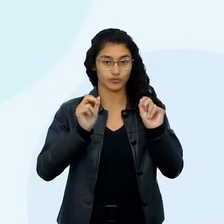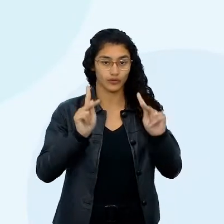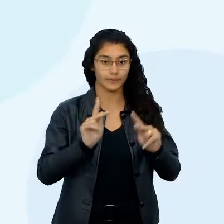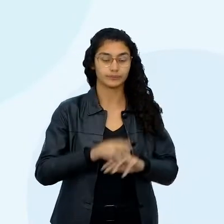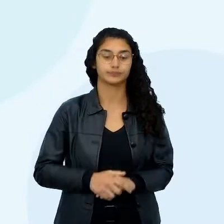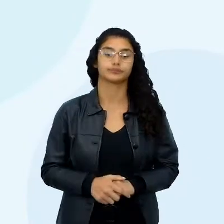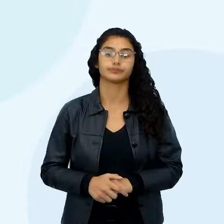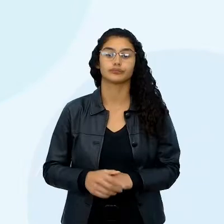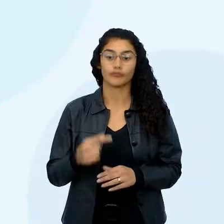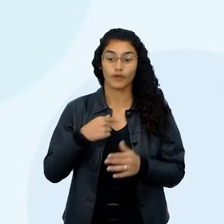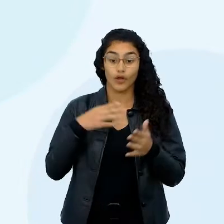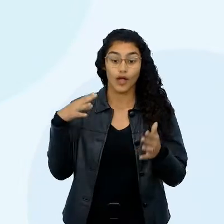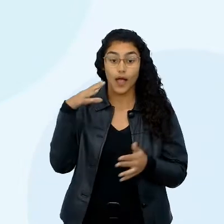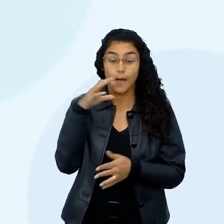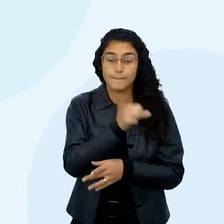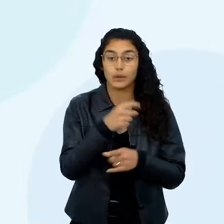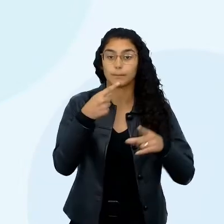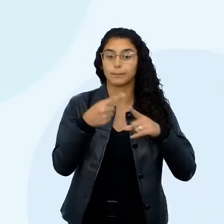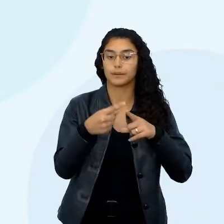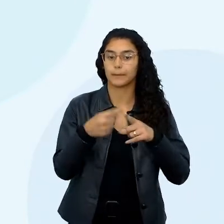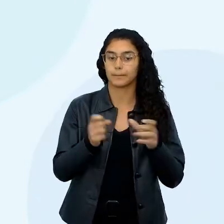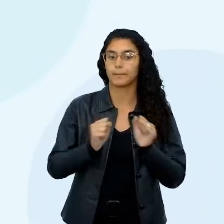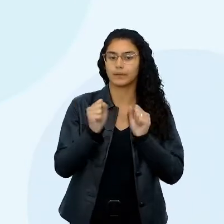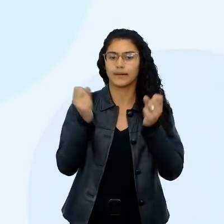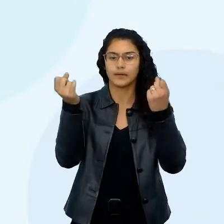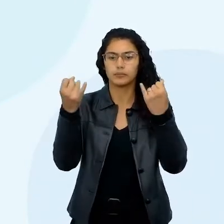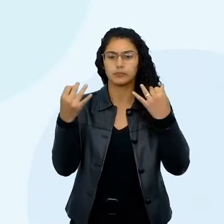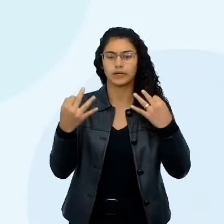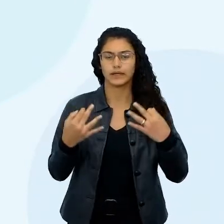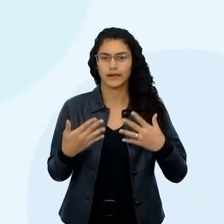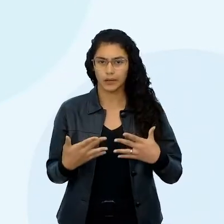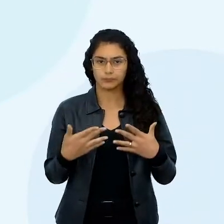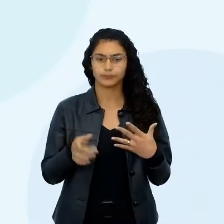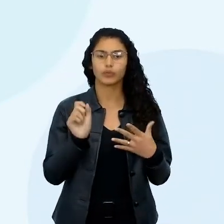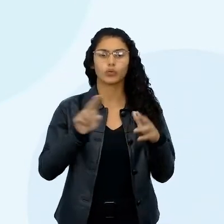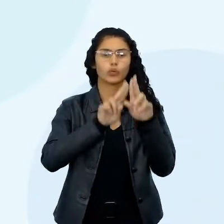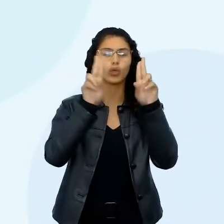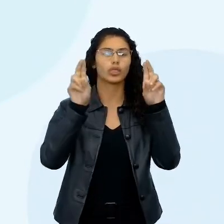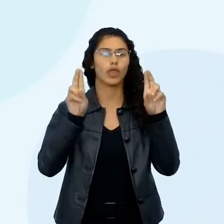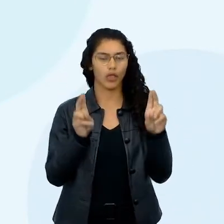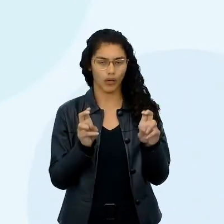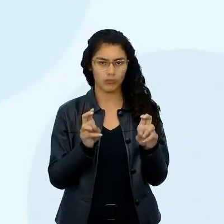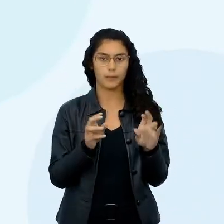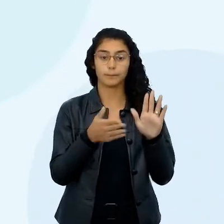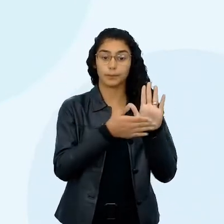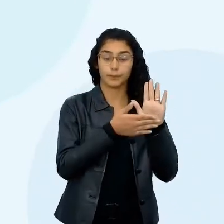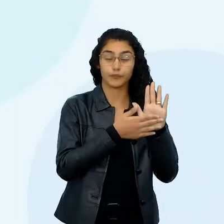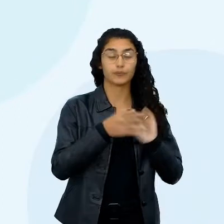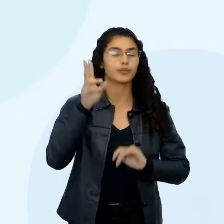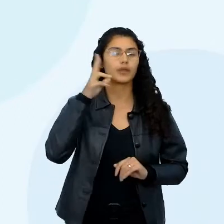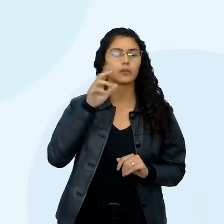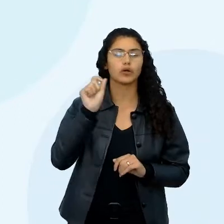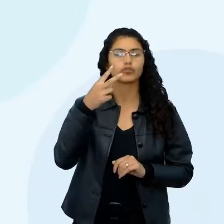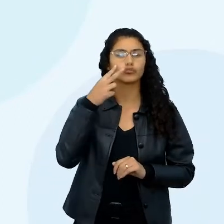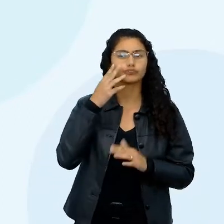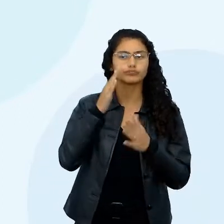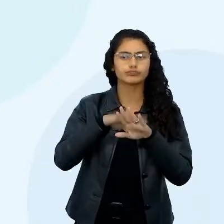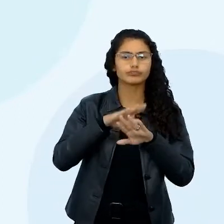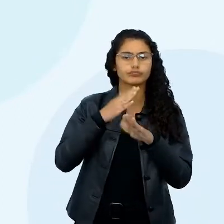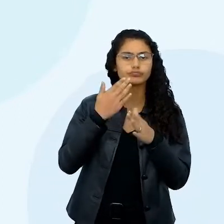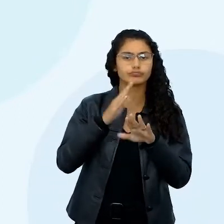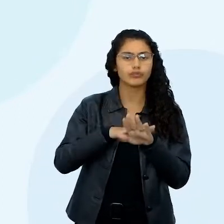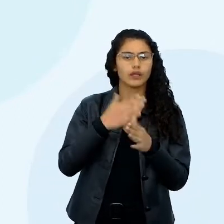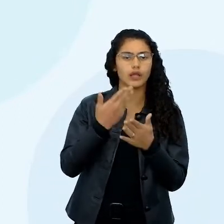Então, eu estou correndo aqui para quê? Para poder falar justamente do assunto, né? Então, vamos recordar o que a gente viu na aula